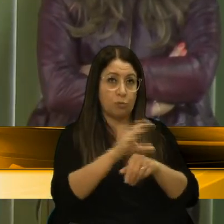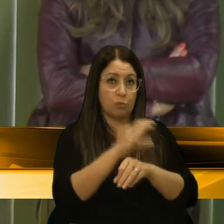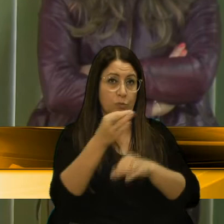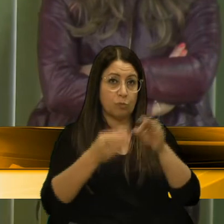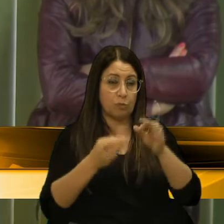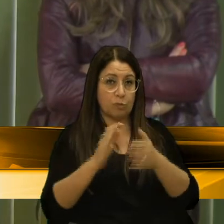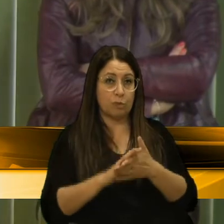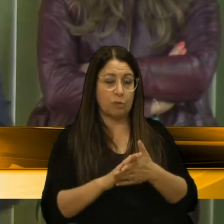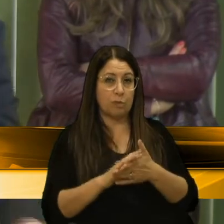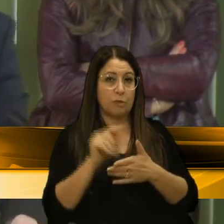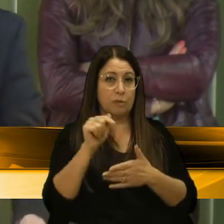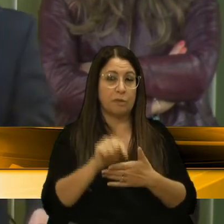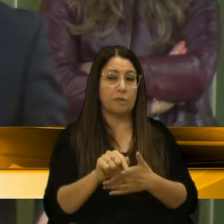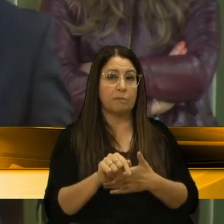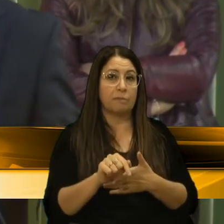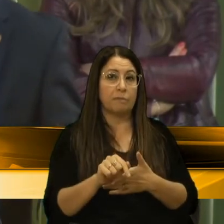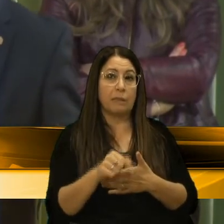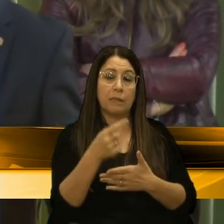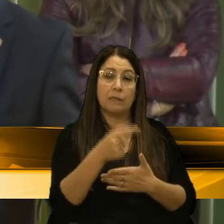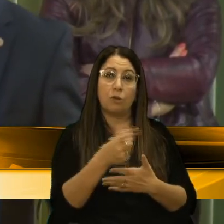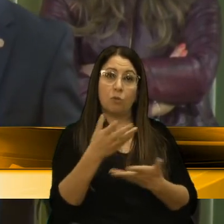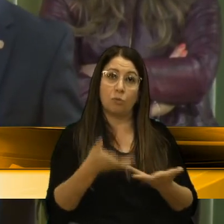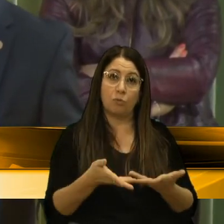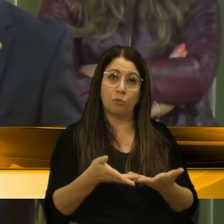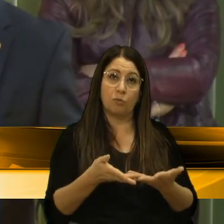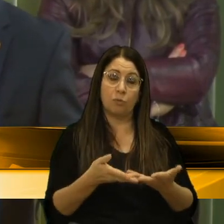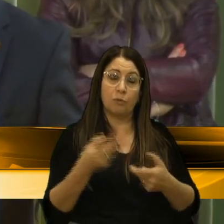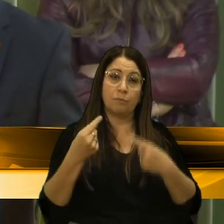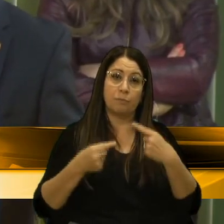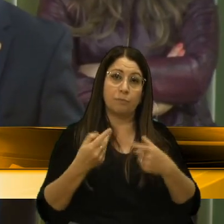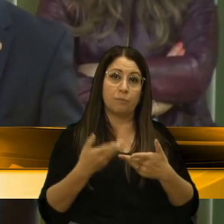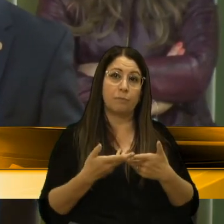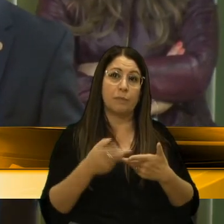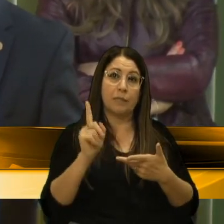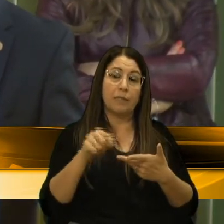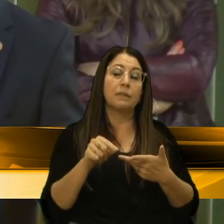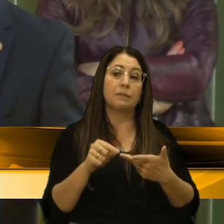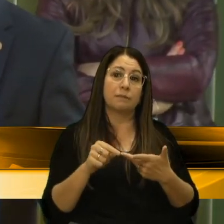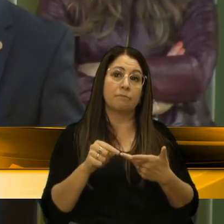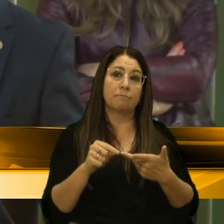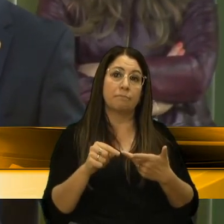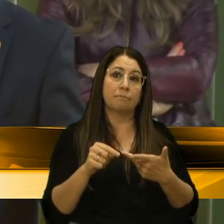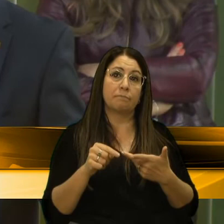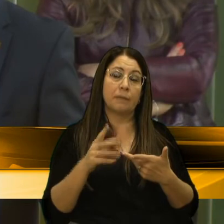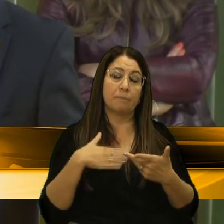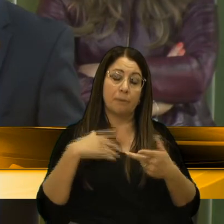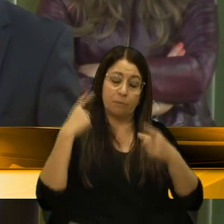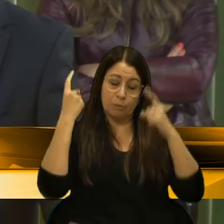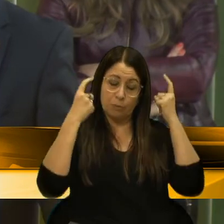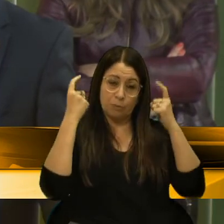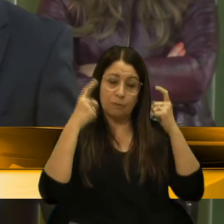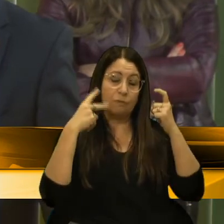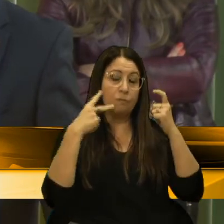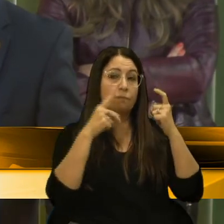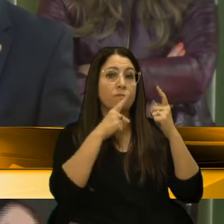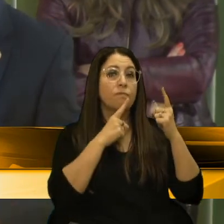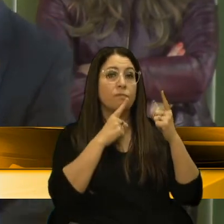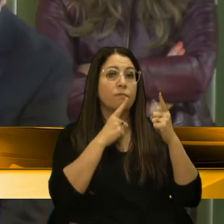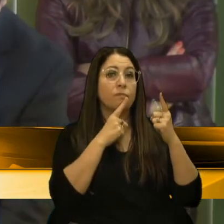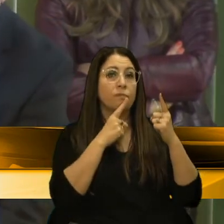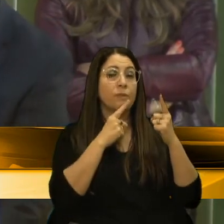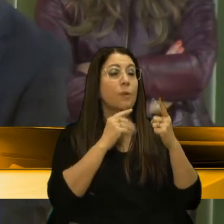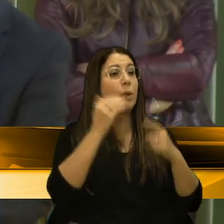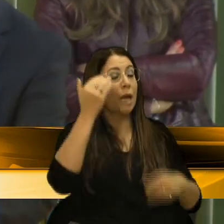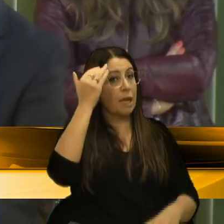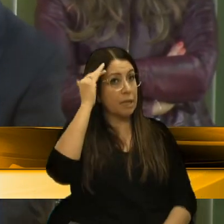Justiça para plenário, e aqui estamos hoje debatendo. Mas essa é realmente a minha preocupação, vereador Meneguzzi. Eu